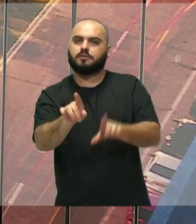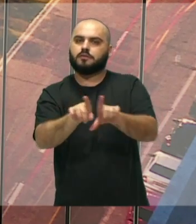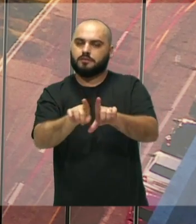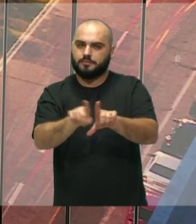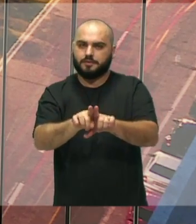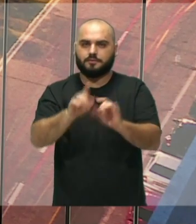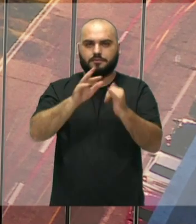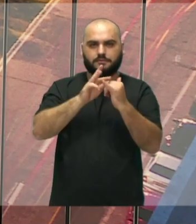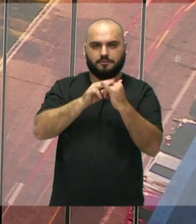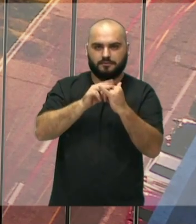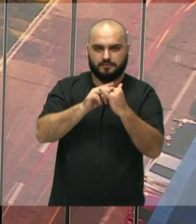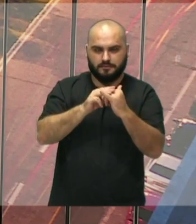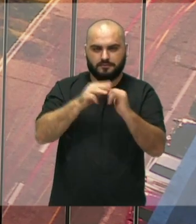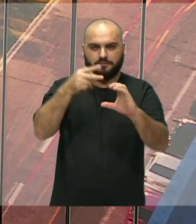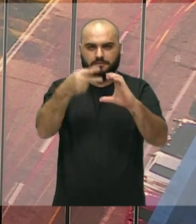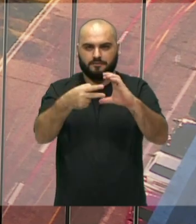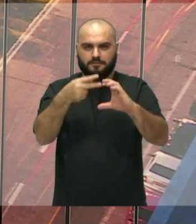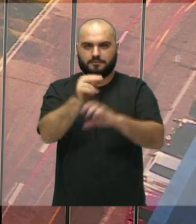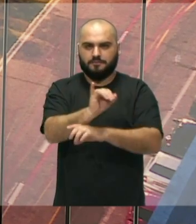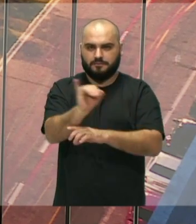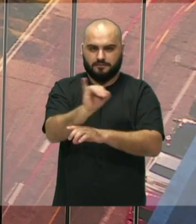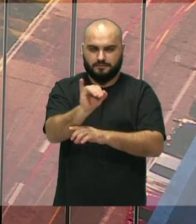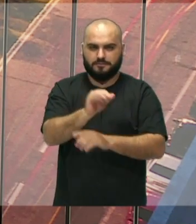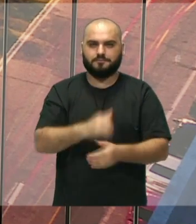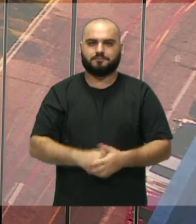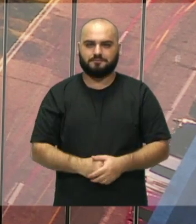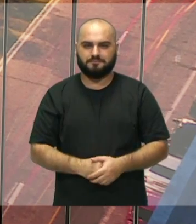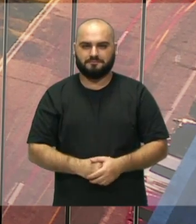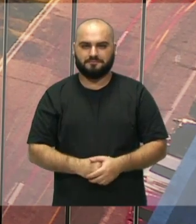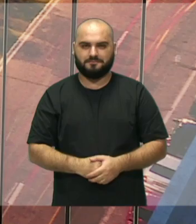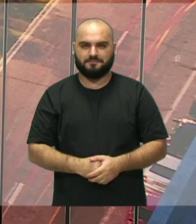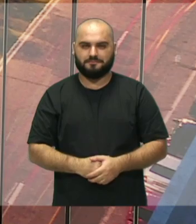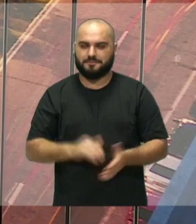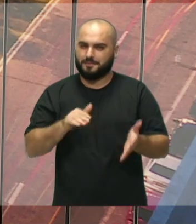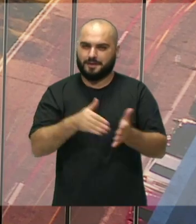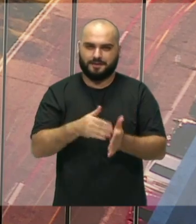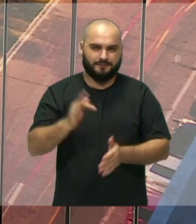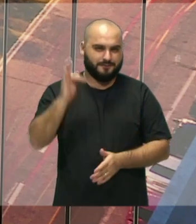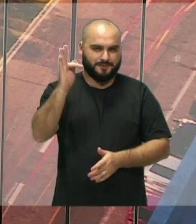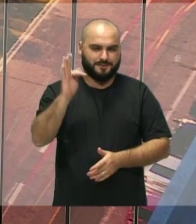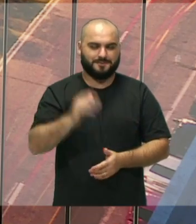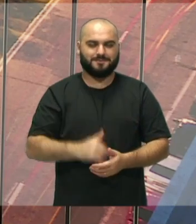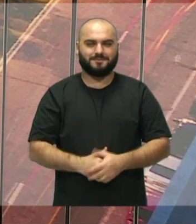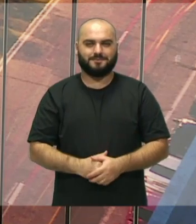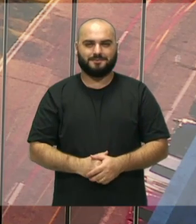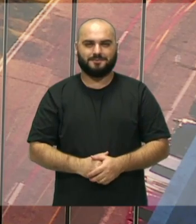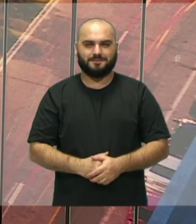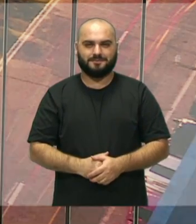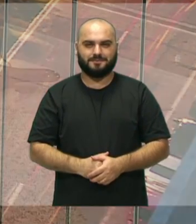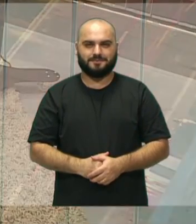também no canal da Câmara de Vereadores de Itajaí no YouTube. Até a próxima.